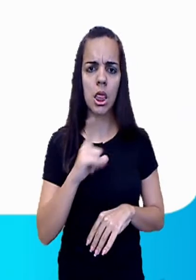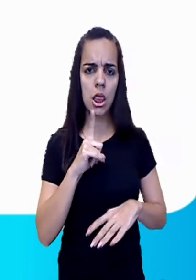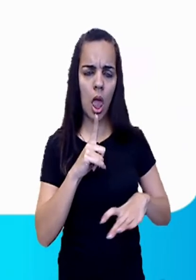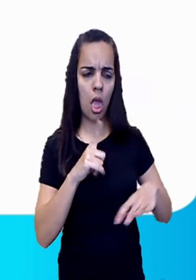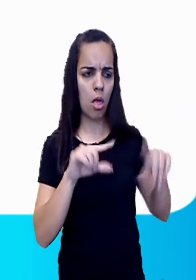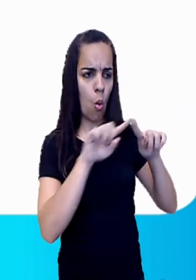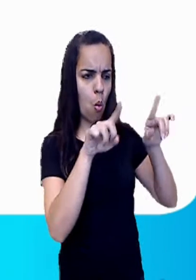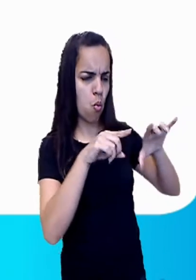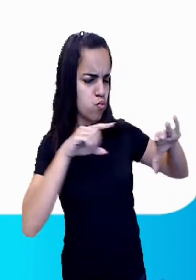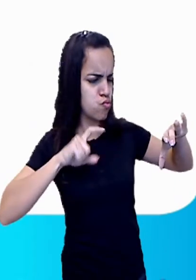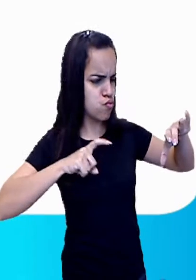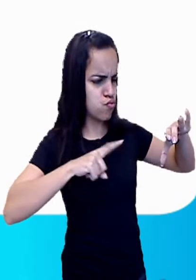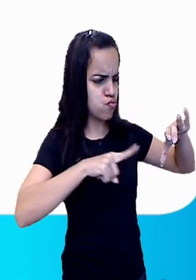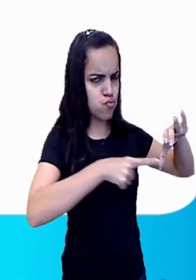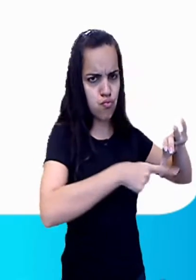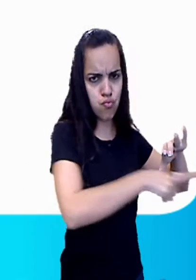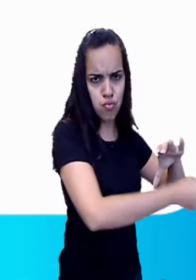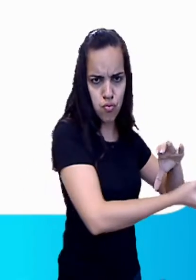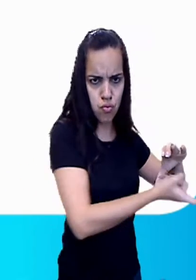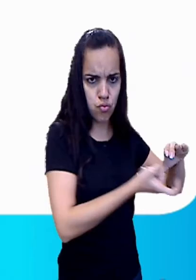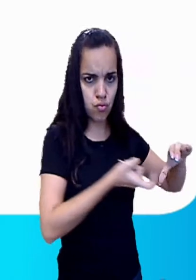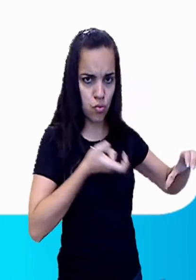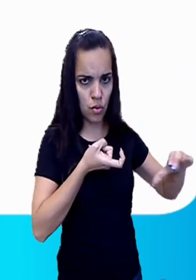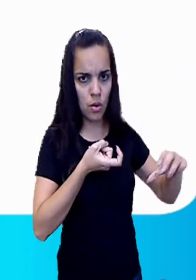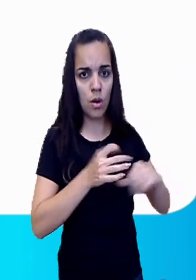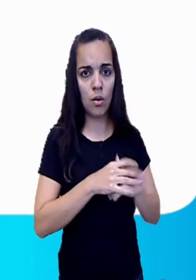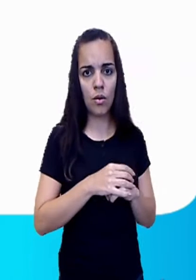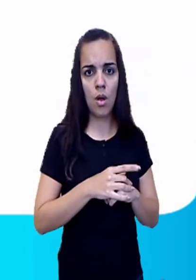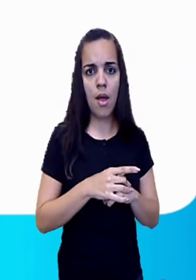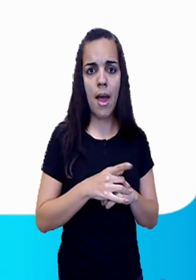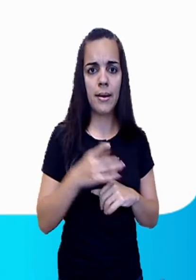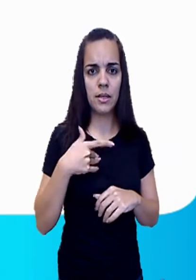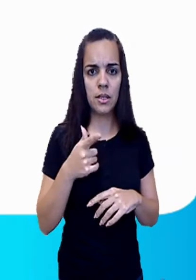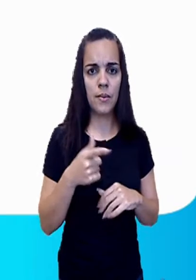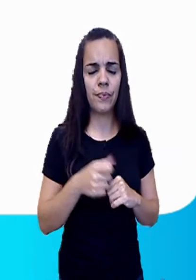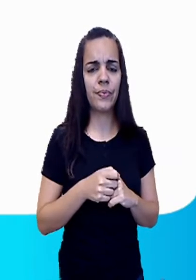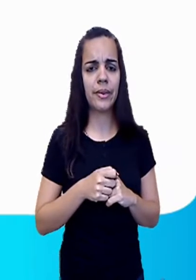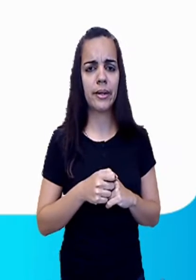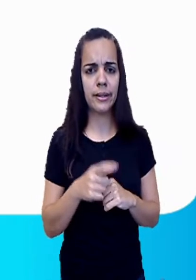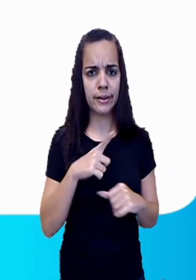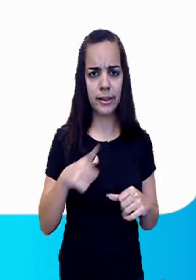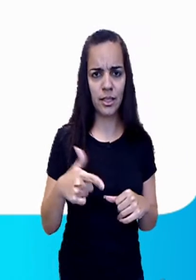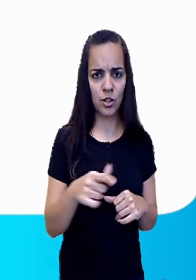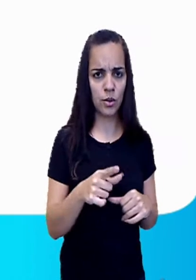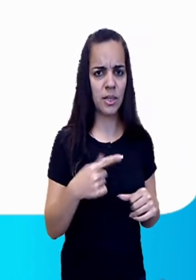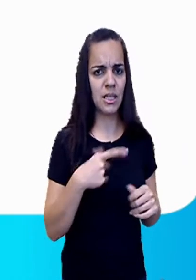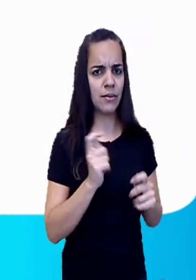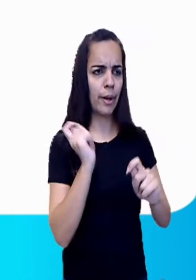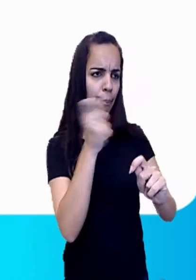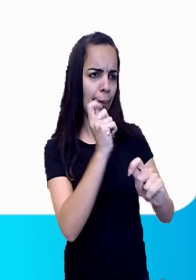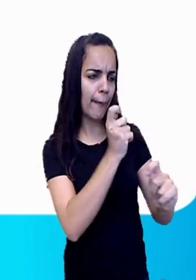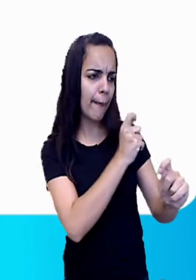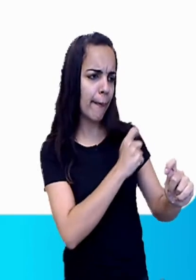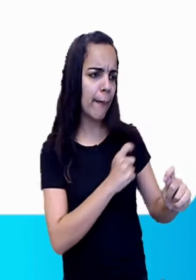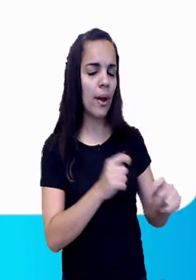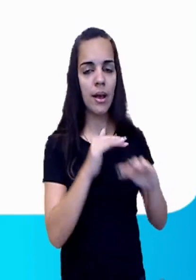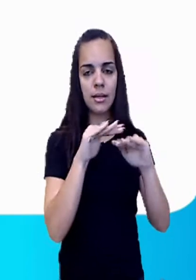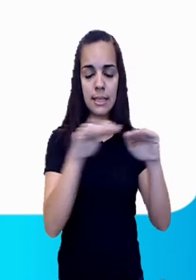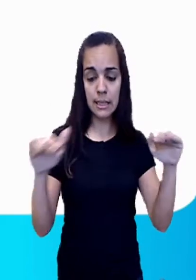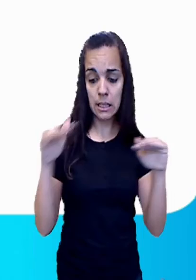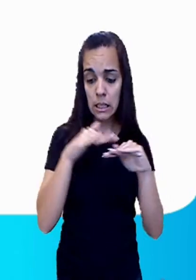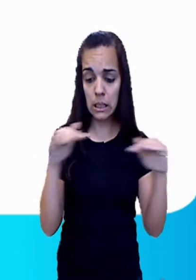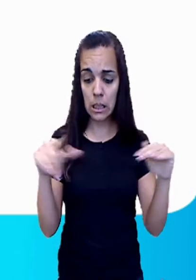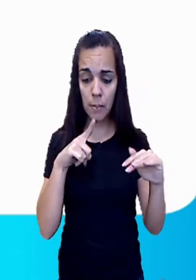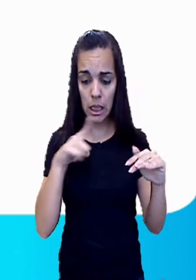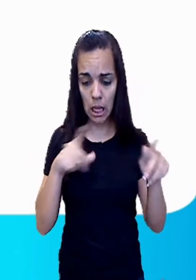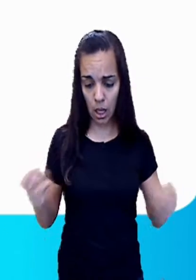é a retirada do ouro através da superfície, né? E a